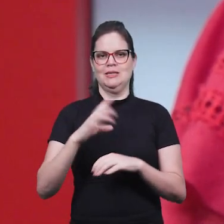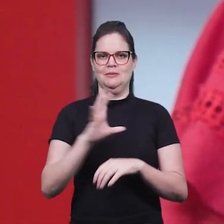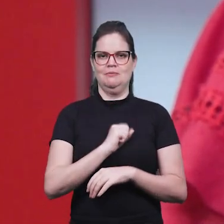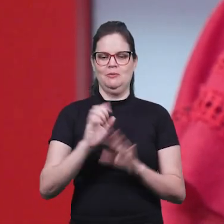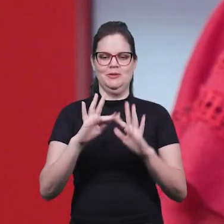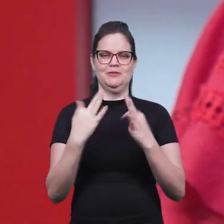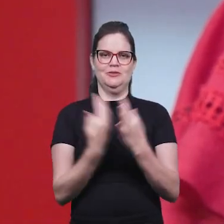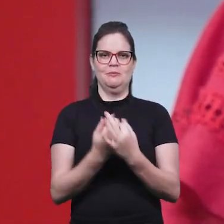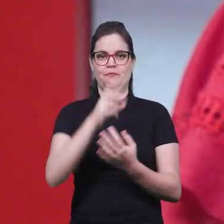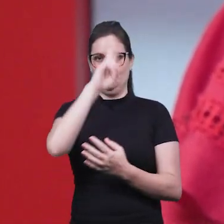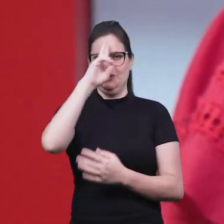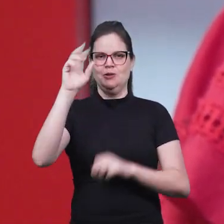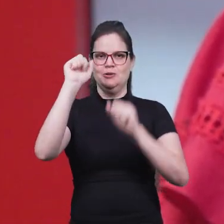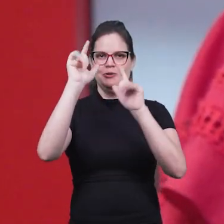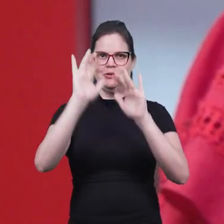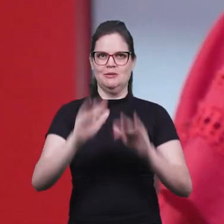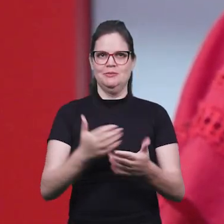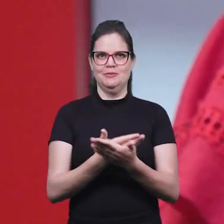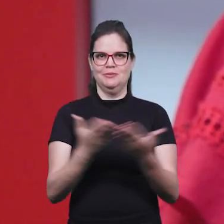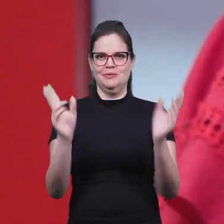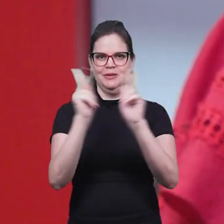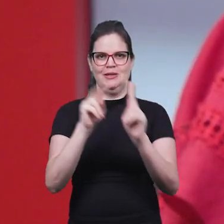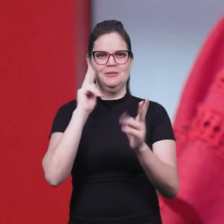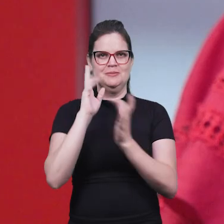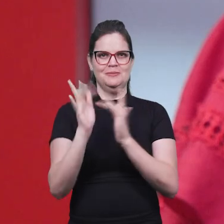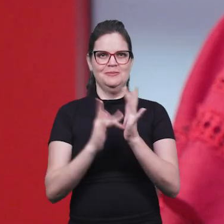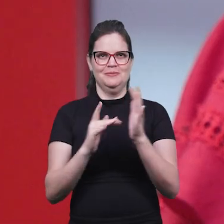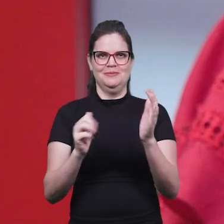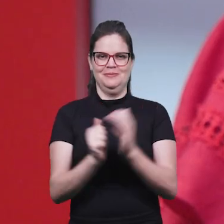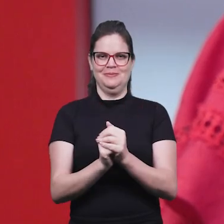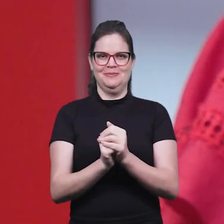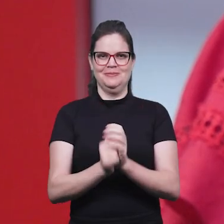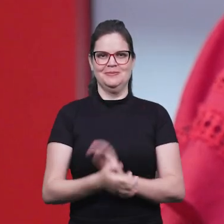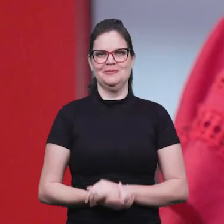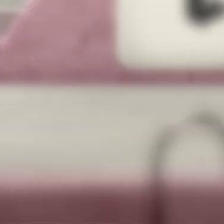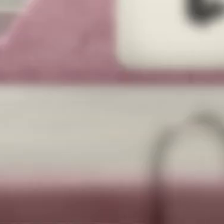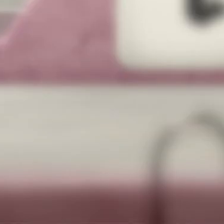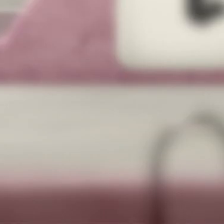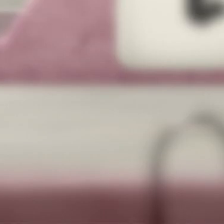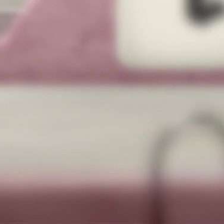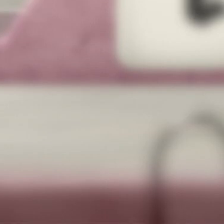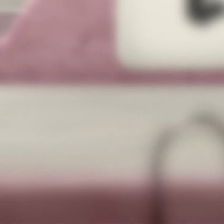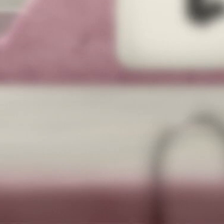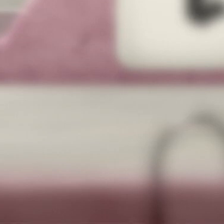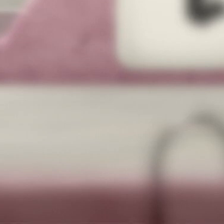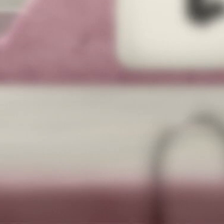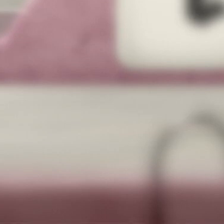família. Que o Senhor nos abençoe grandemente. A paz do Senhor Jesus.